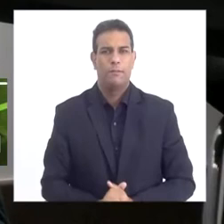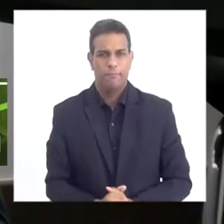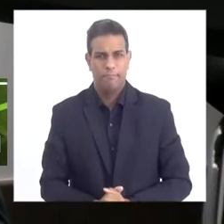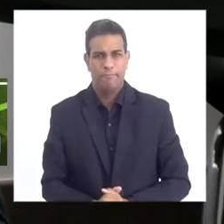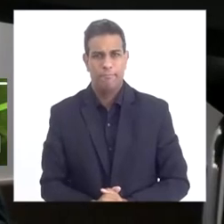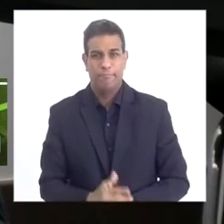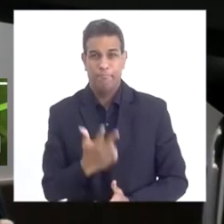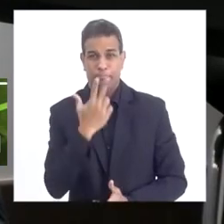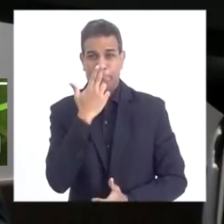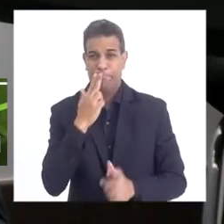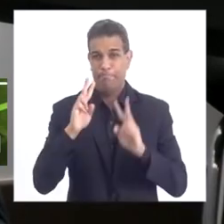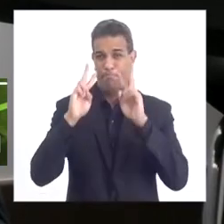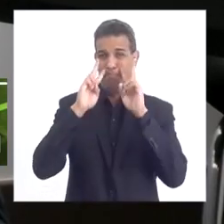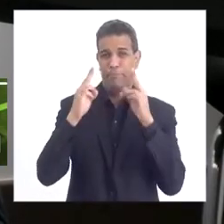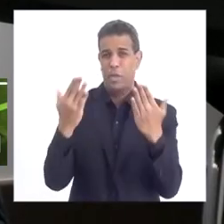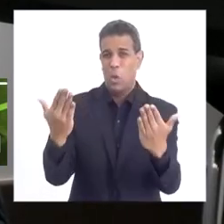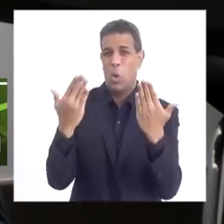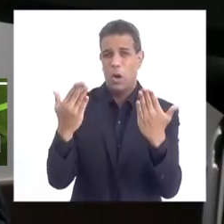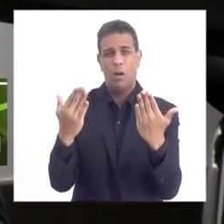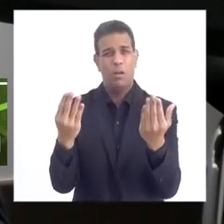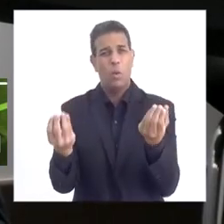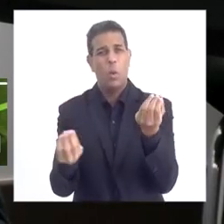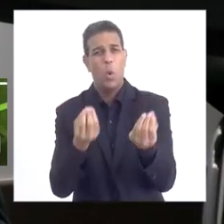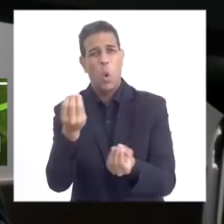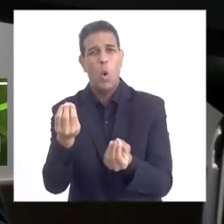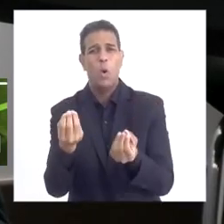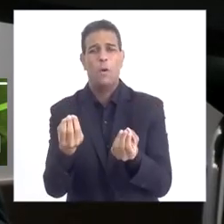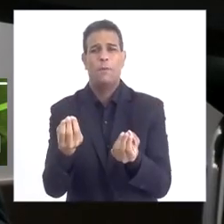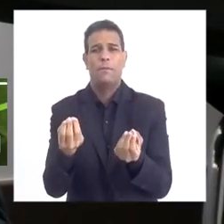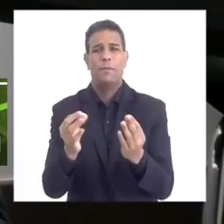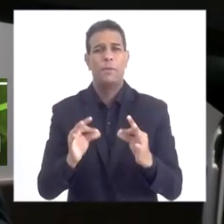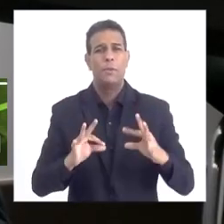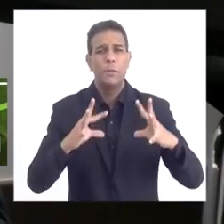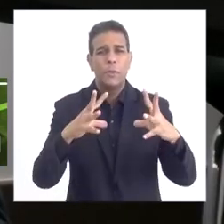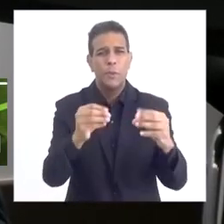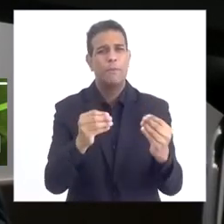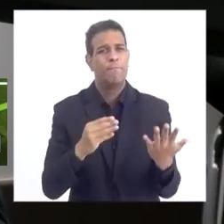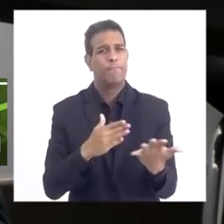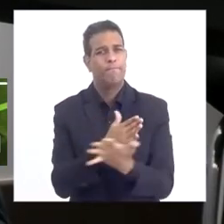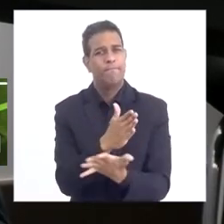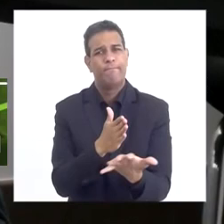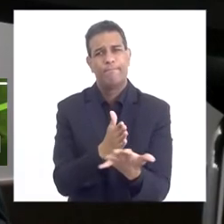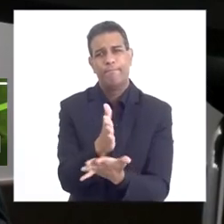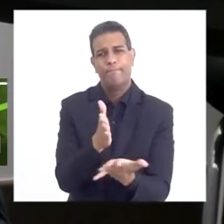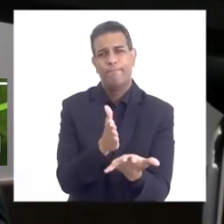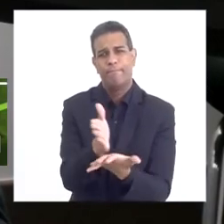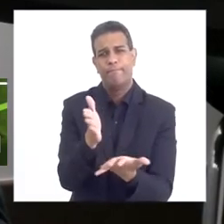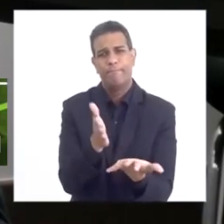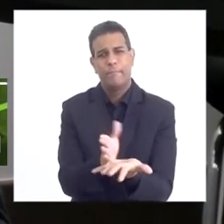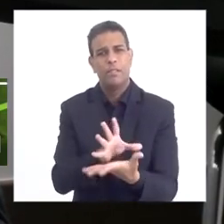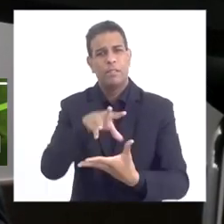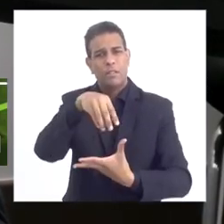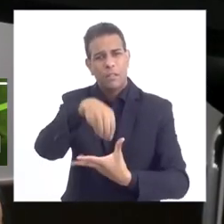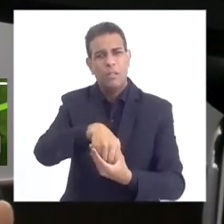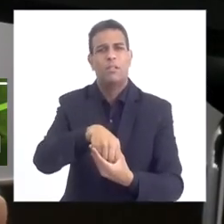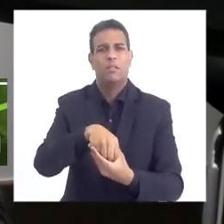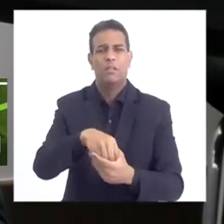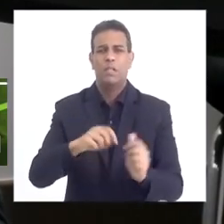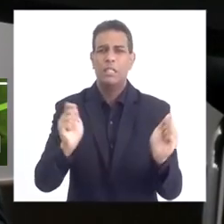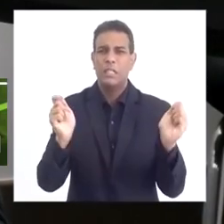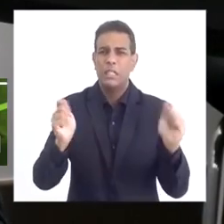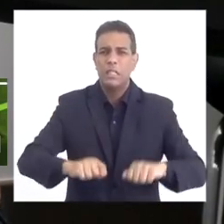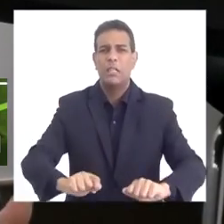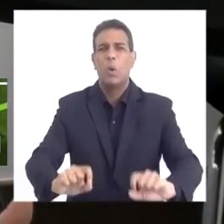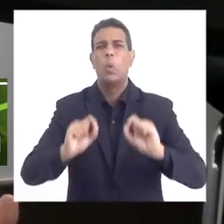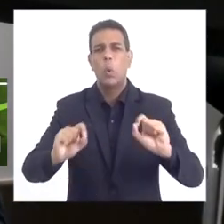Né? E eu estou assinalando isso porque... Todas as projeções que se faz no regime são